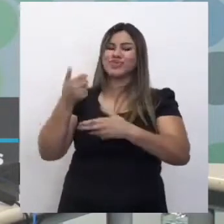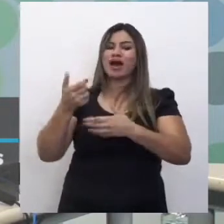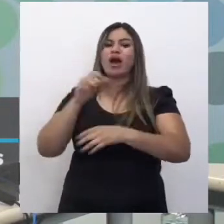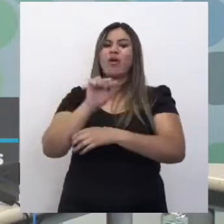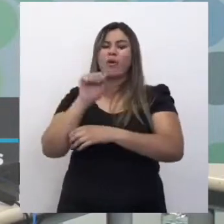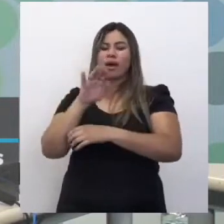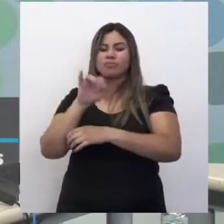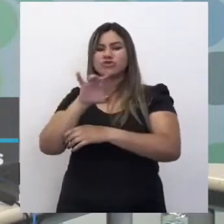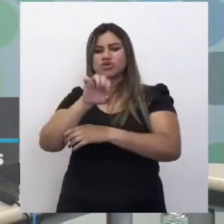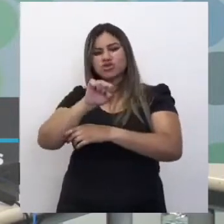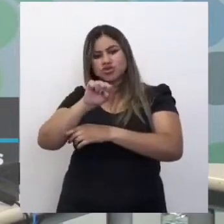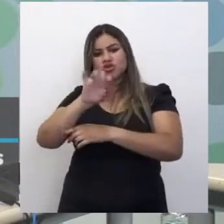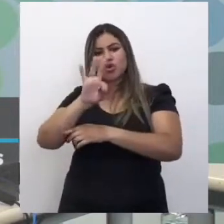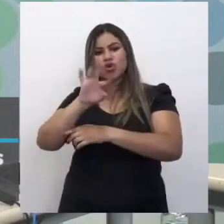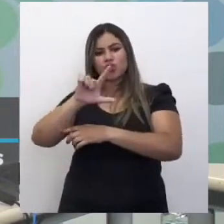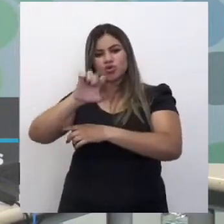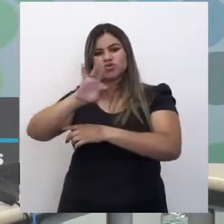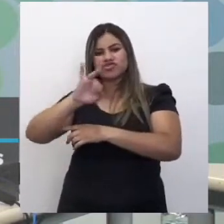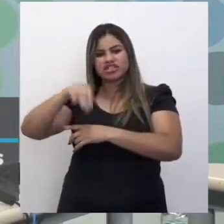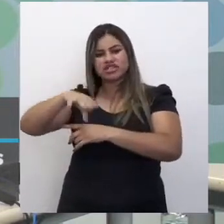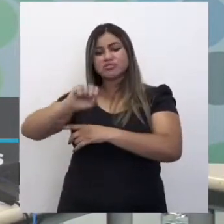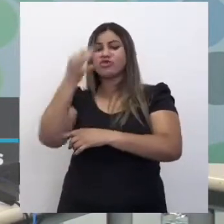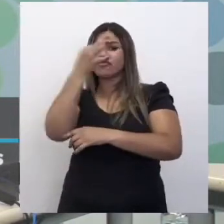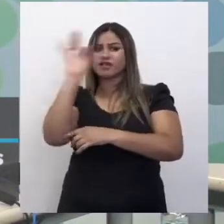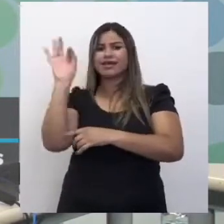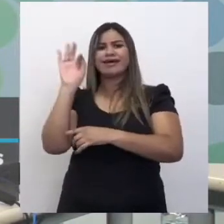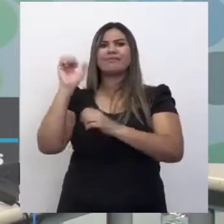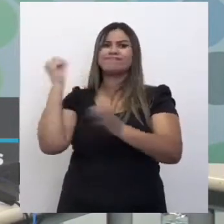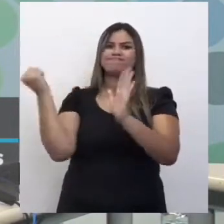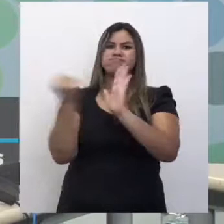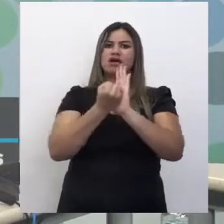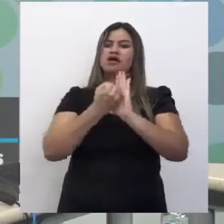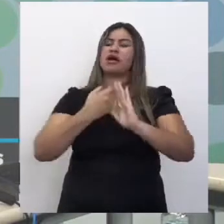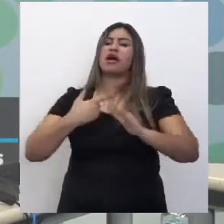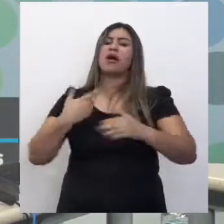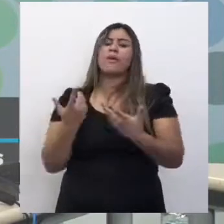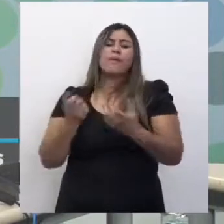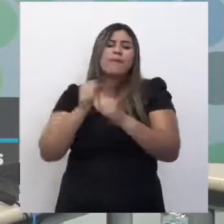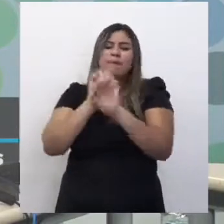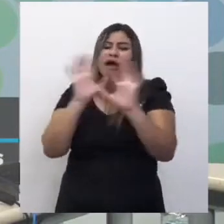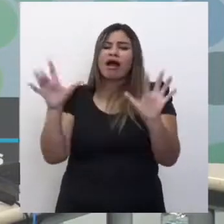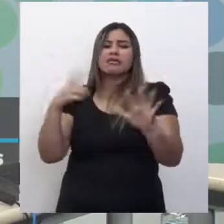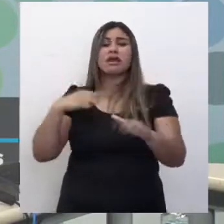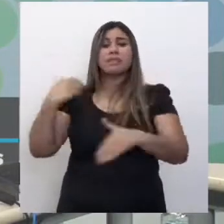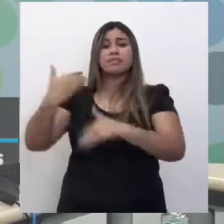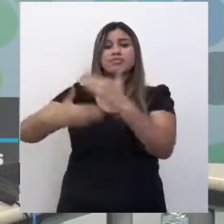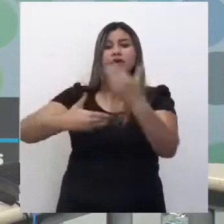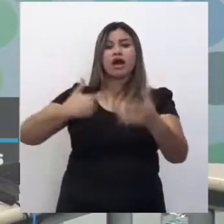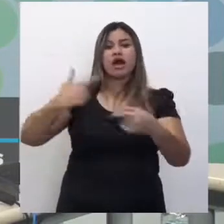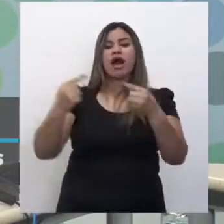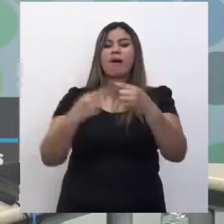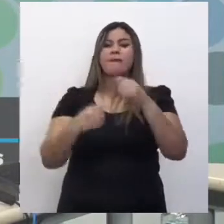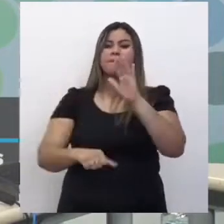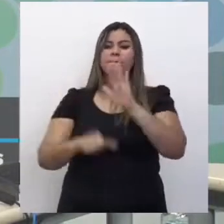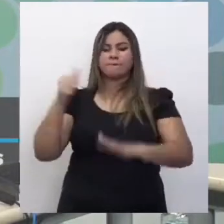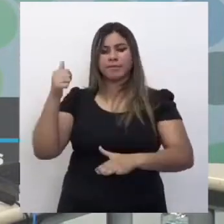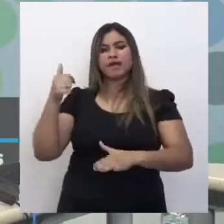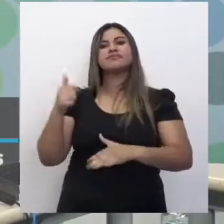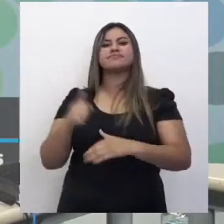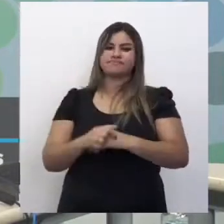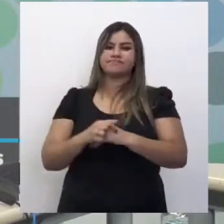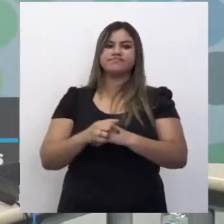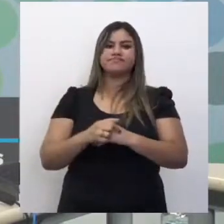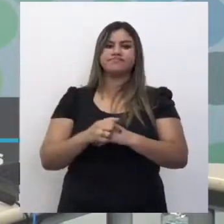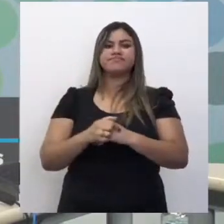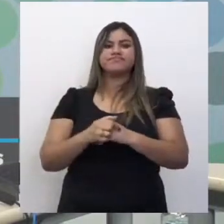ele é o mais cristalizado, vamos dizer assim, porque o processo deles foi anterior ao de alguns outros países da Europa ali